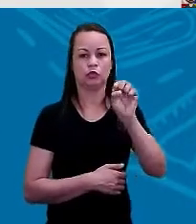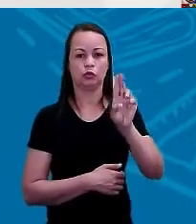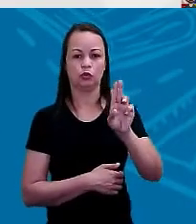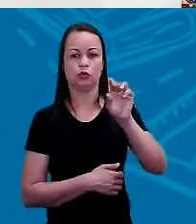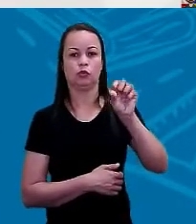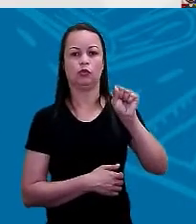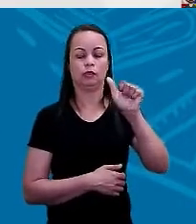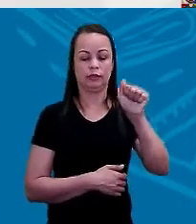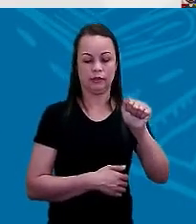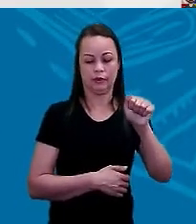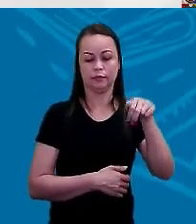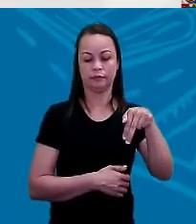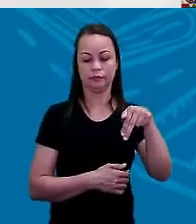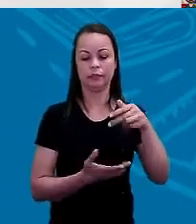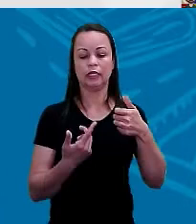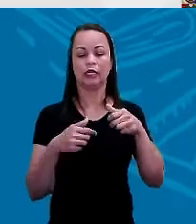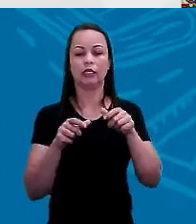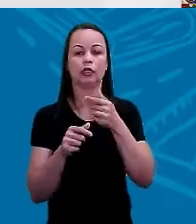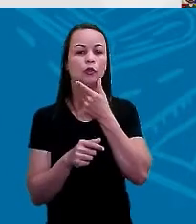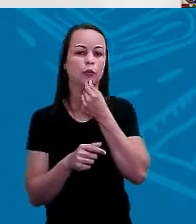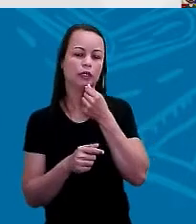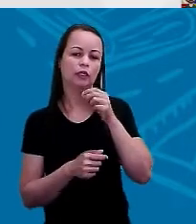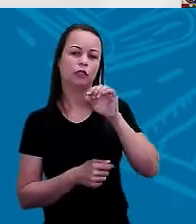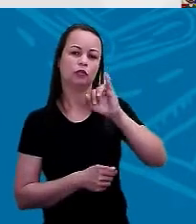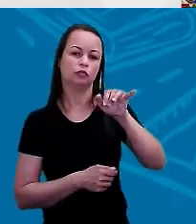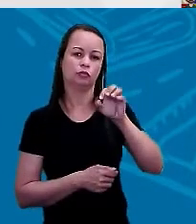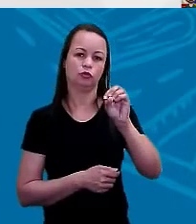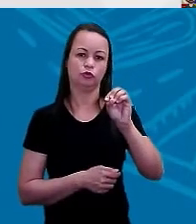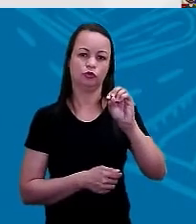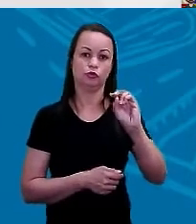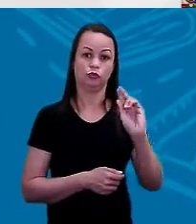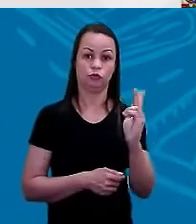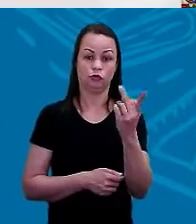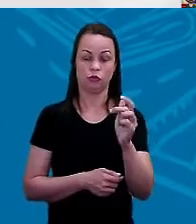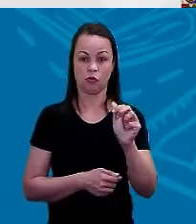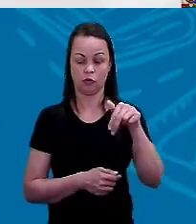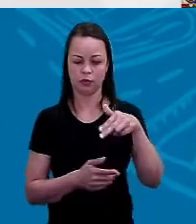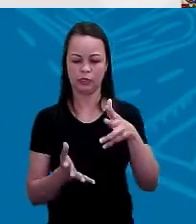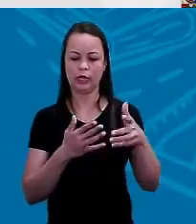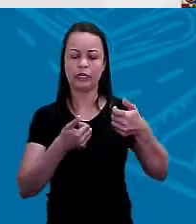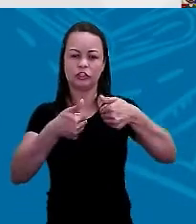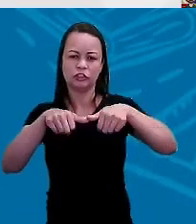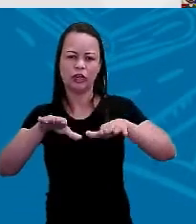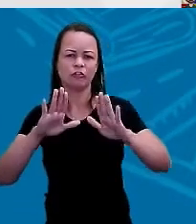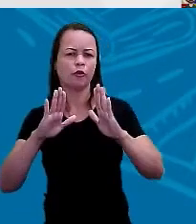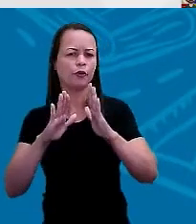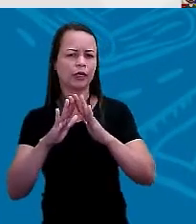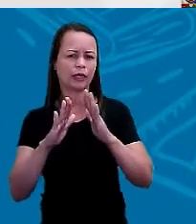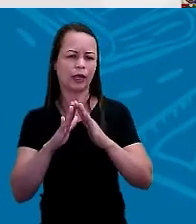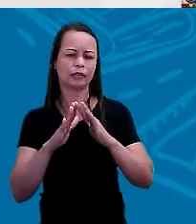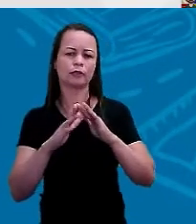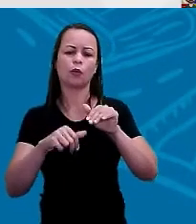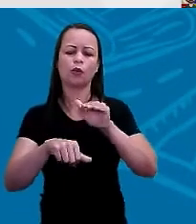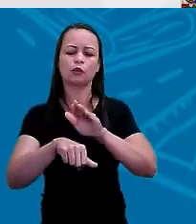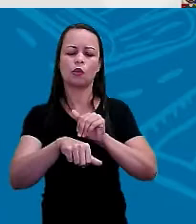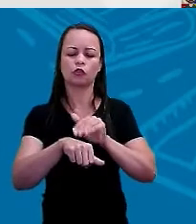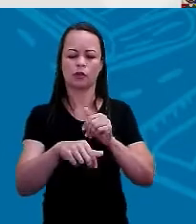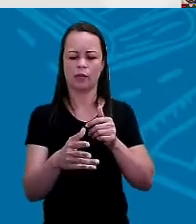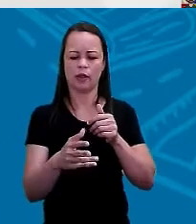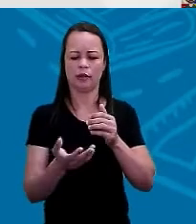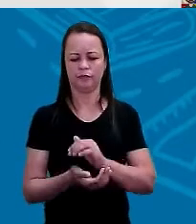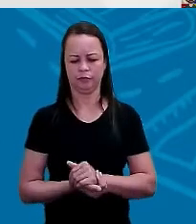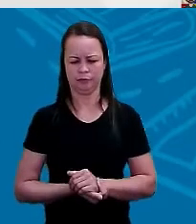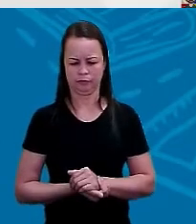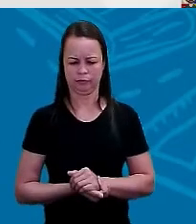eu os chamei a noite passada. E aí? Was driving, eles estavam dirigindo.